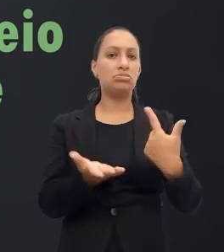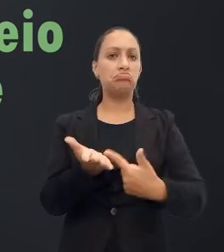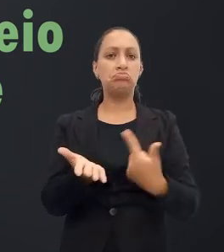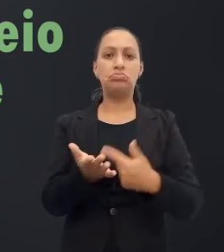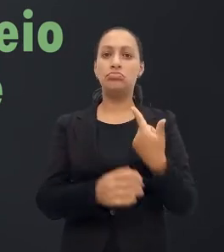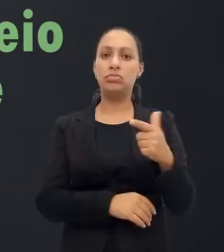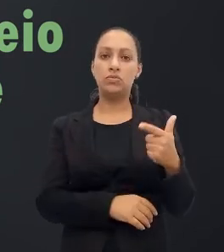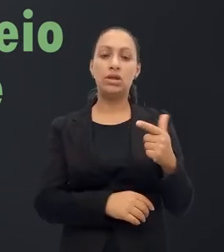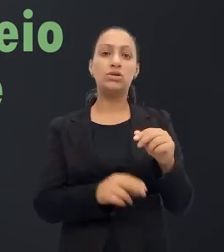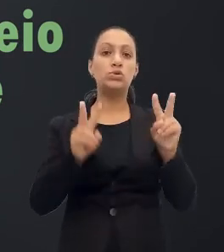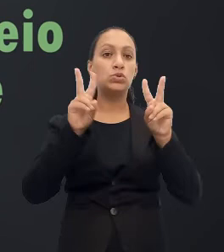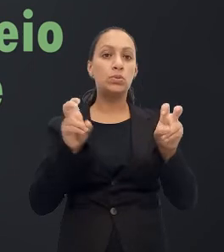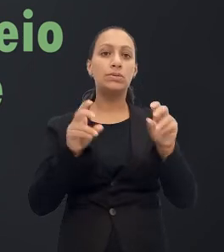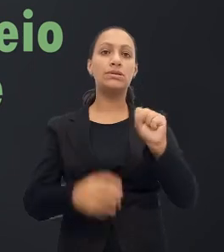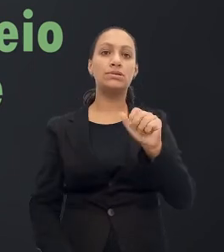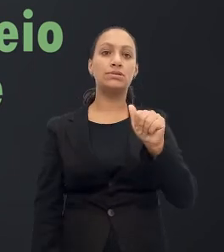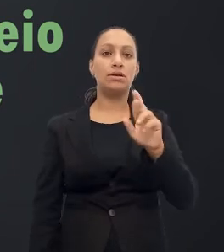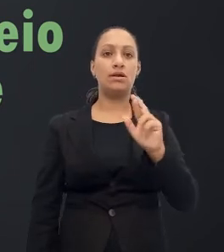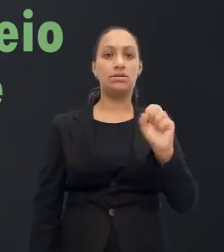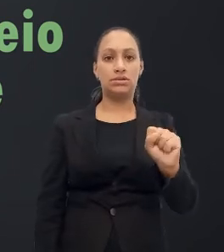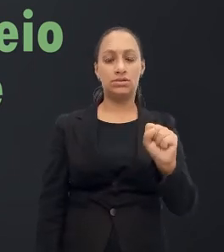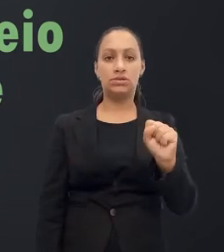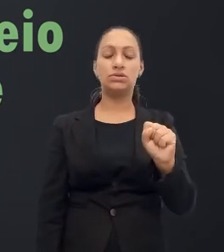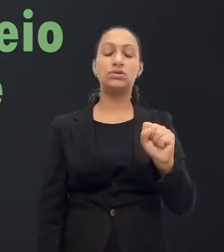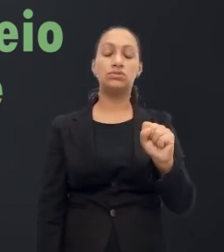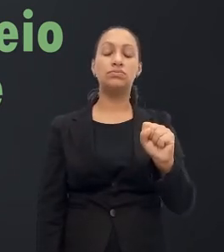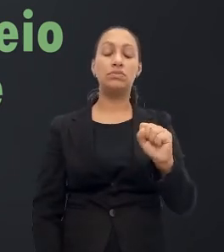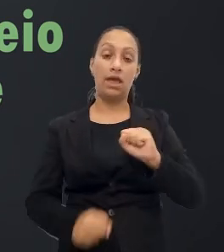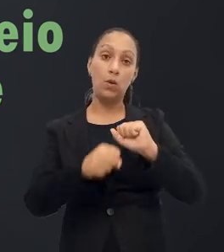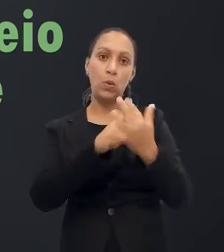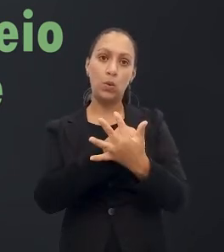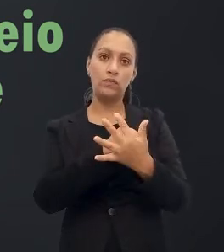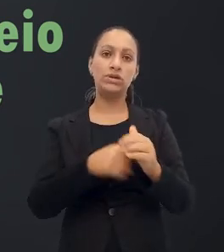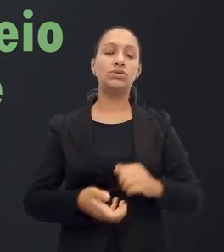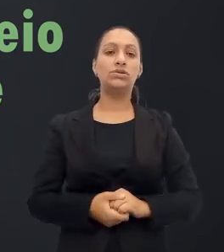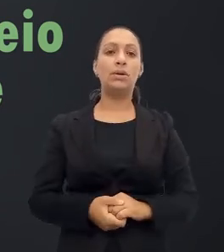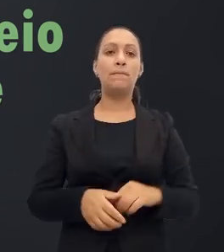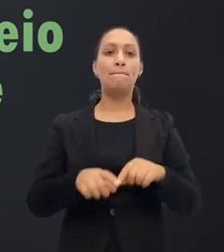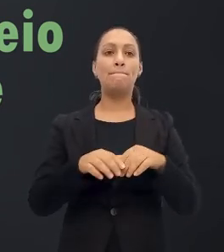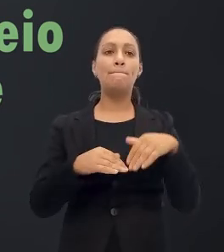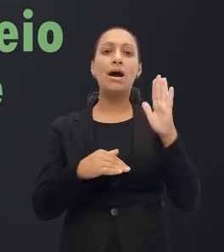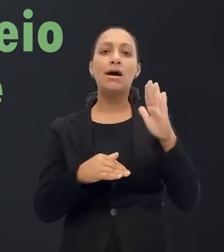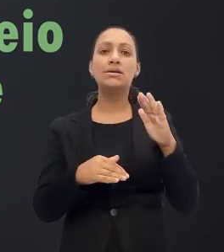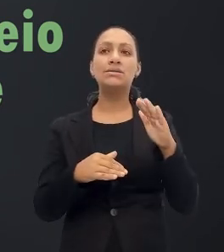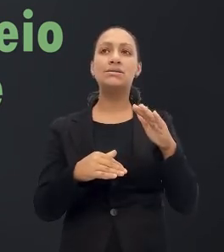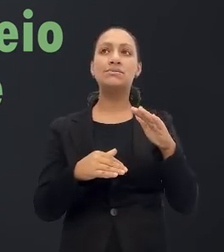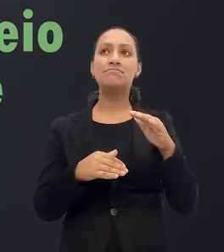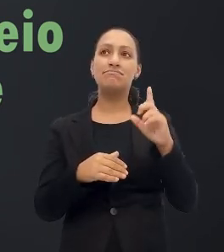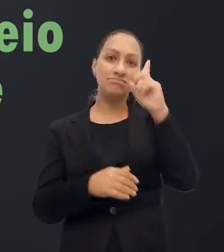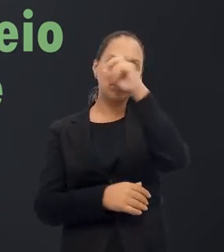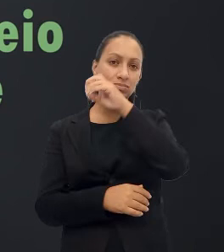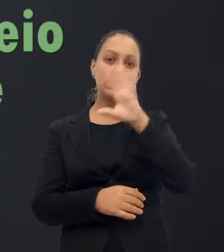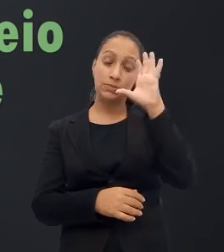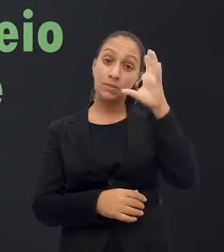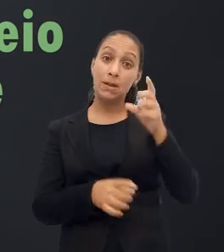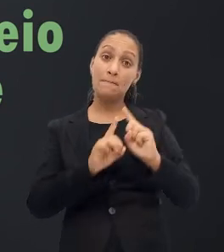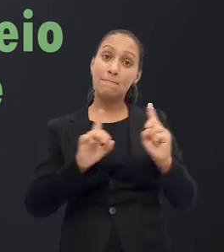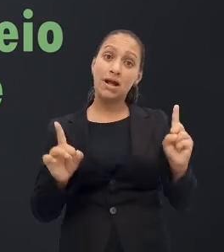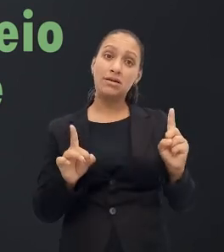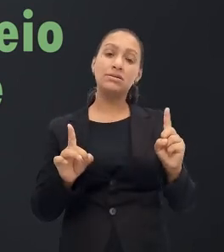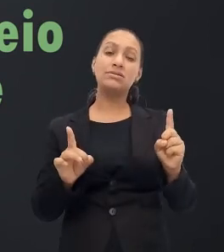ao SARS-CoV-2. Sabemos que provavelmente essa rota ela é mais remota de acontecer, mas pela